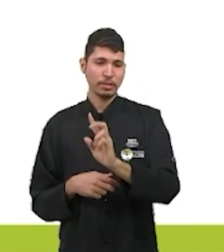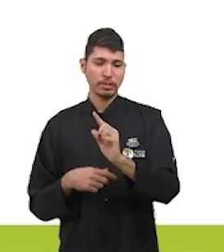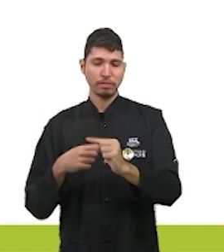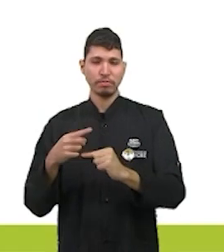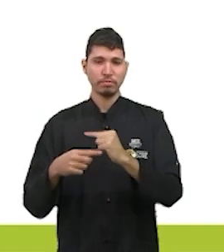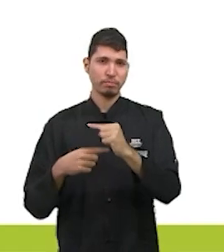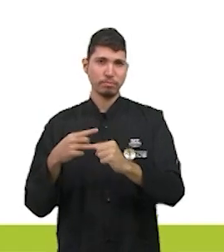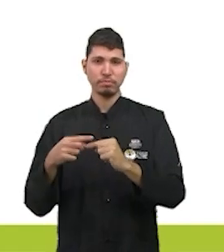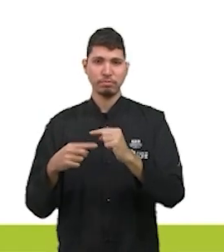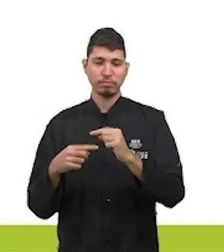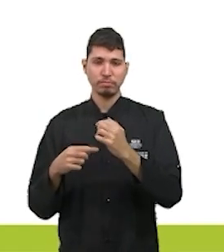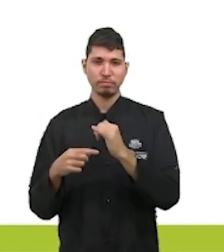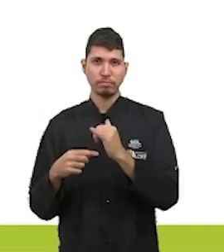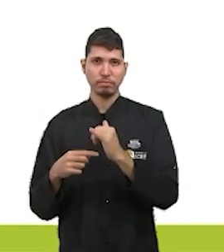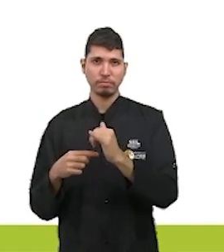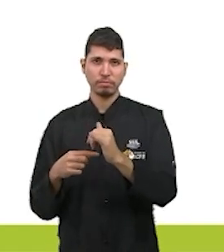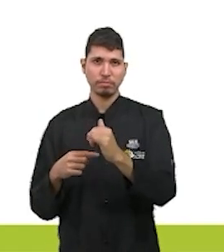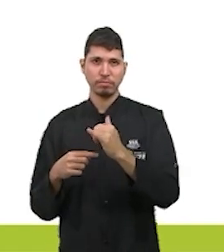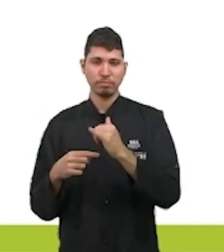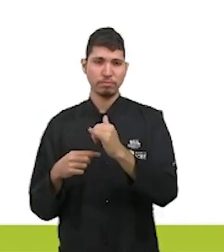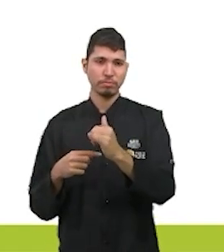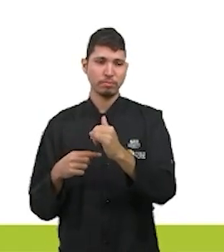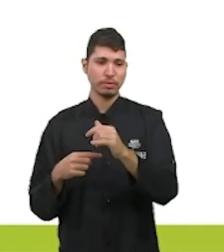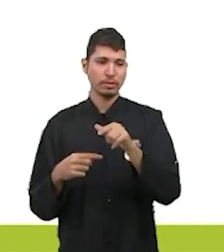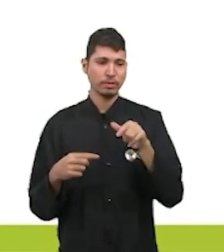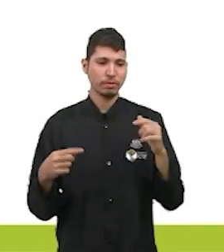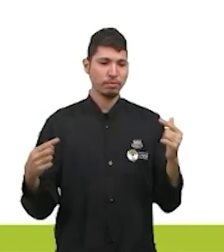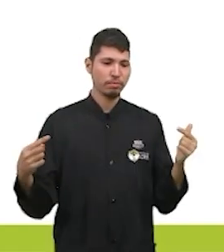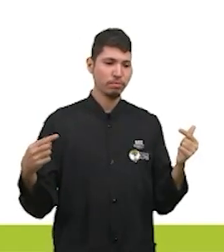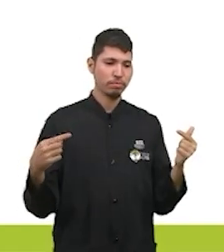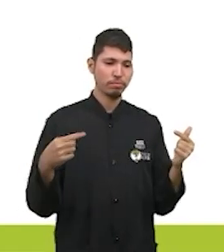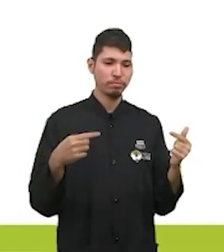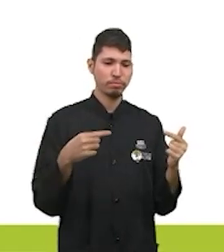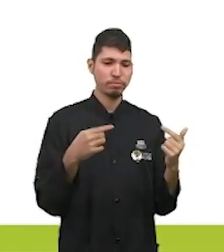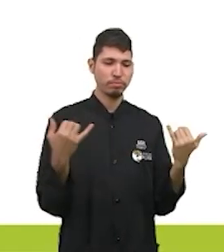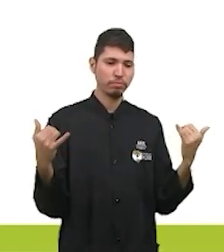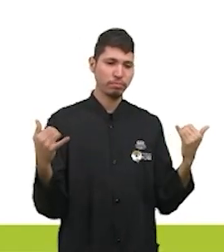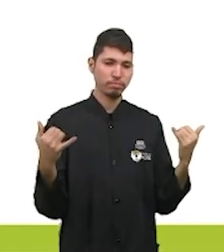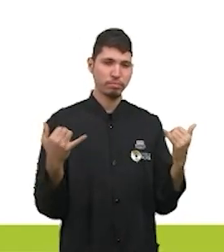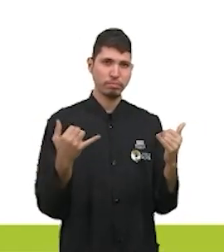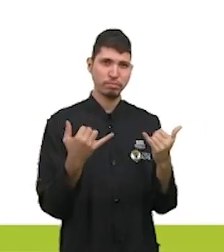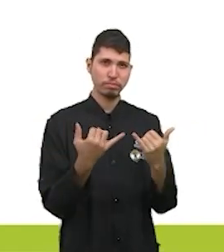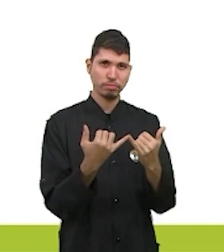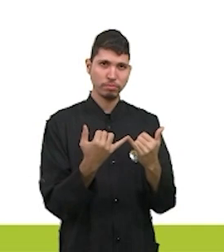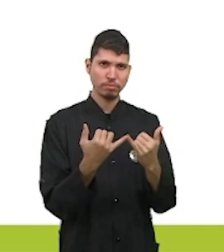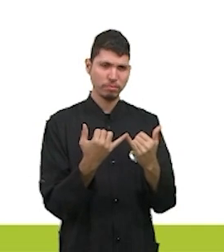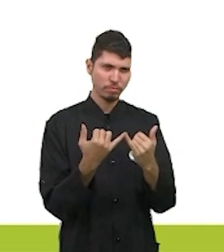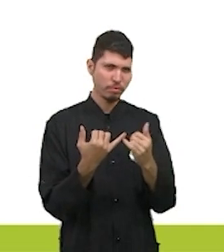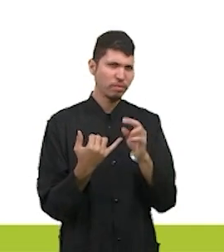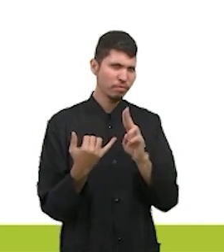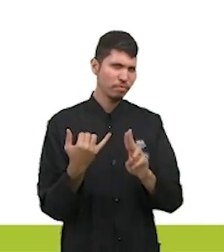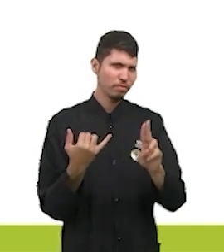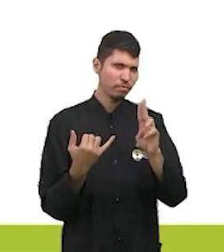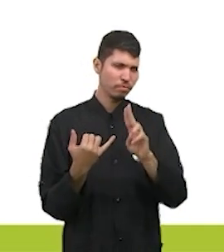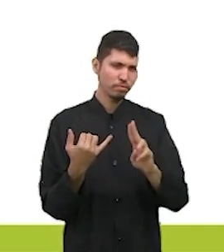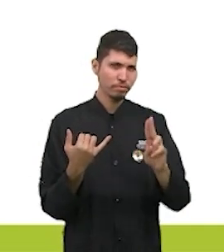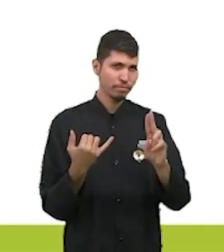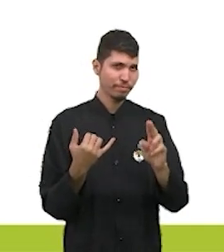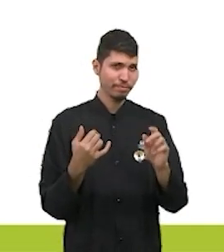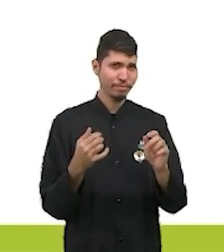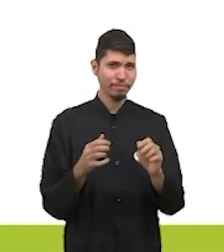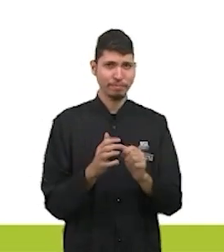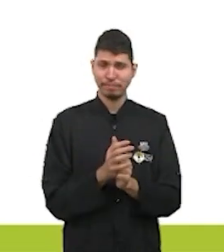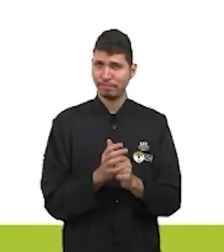montar 220. Isso vai dar certo, gente? Não vai, gente. Vai queimar as lâmpadas, né? Então, o que a gente vai